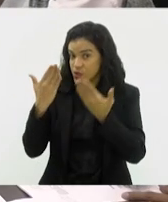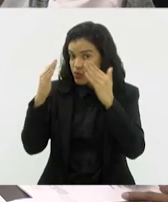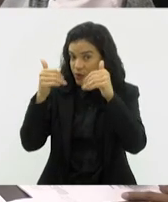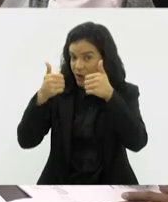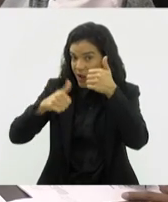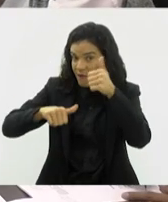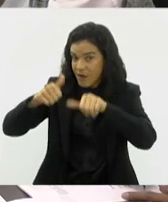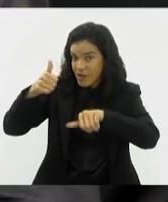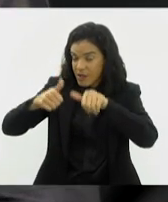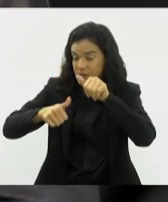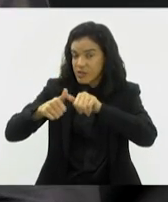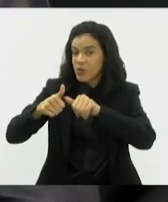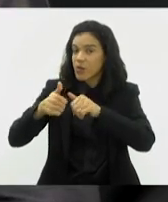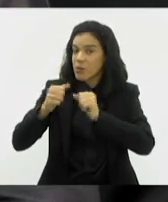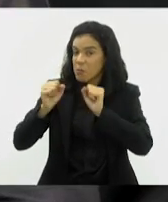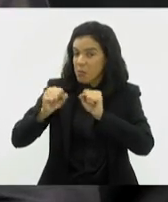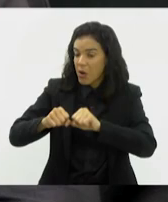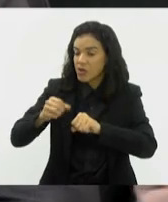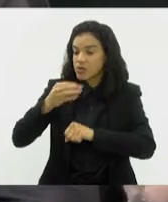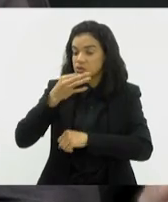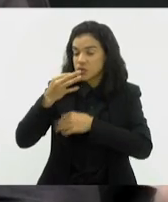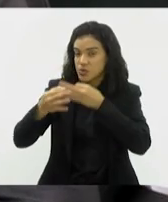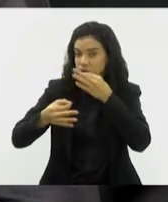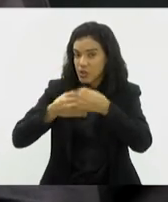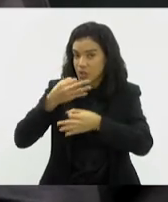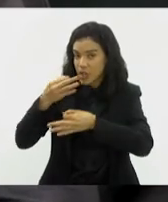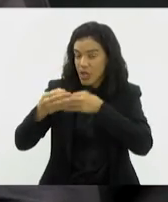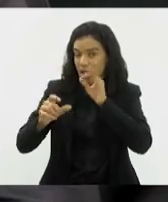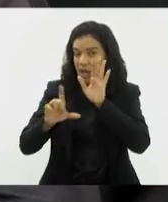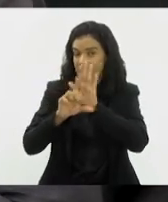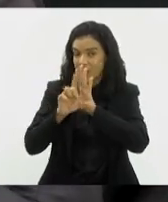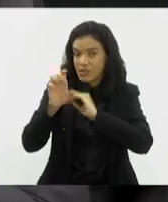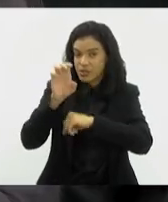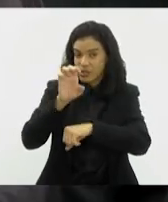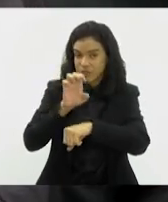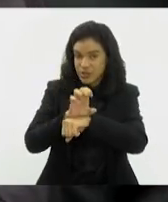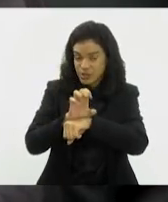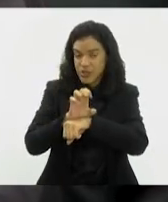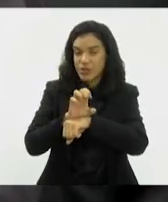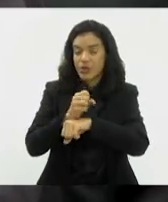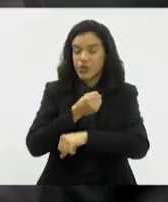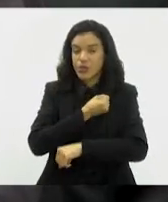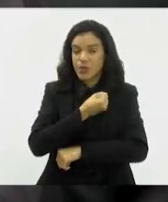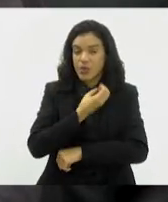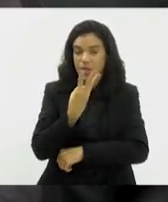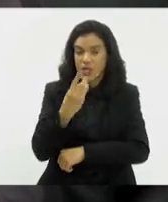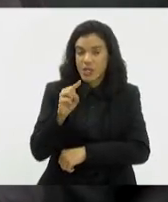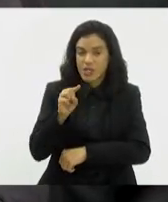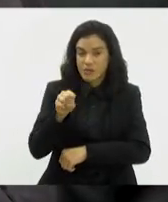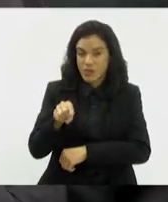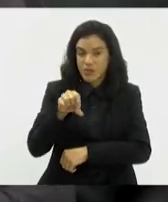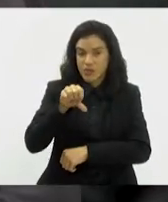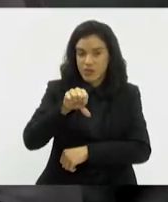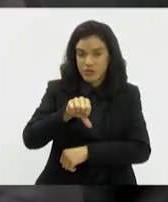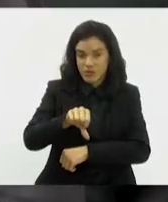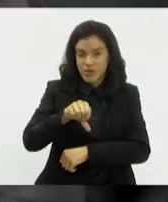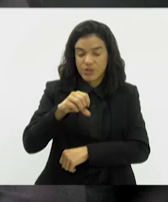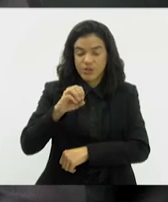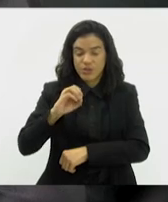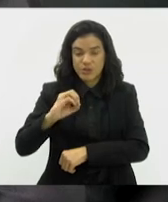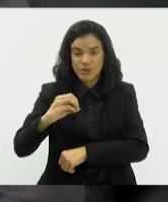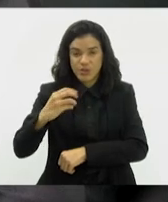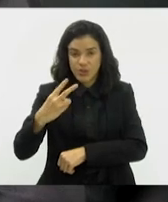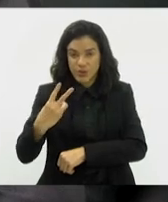fica aqui uma sugestão de menção à Lei Estadual número 3.900 de 2002.